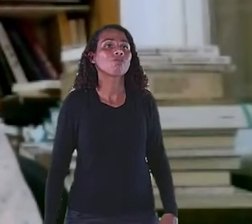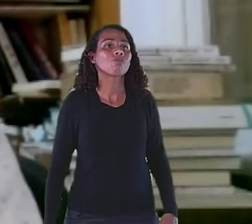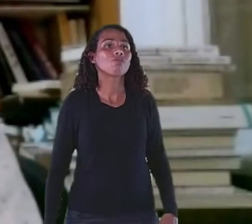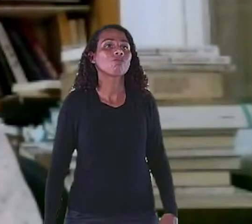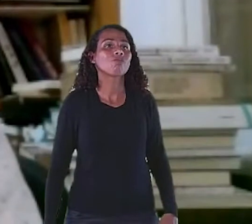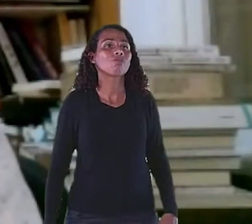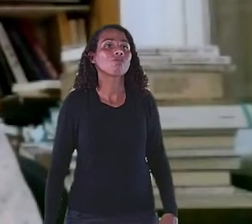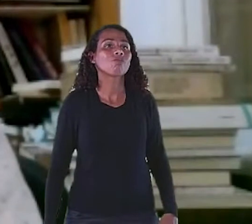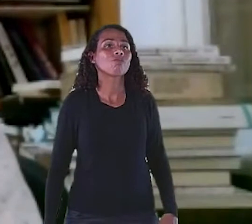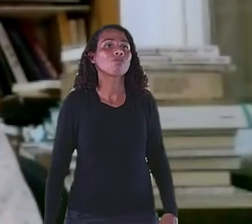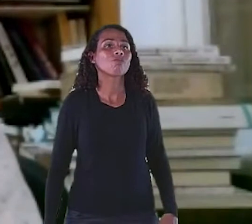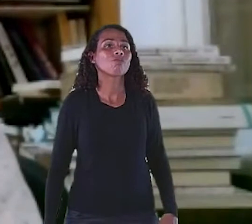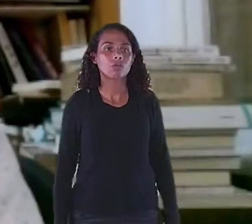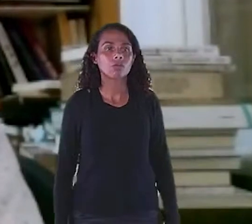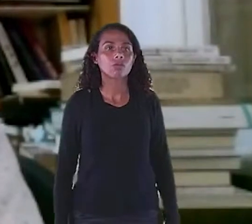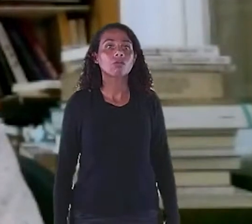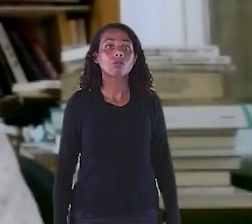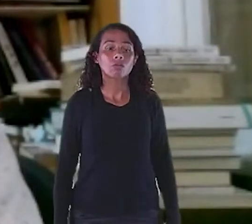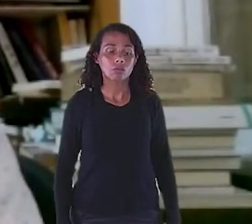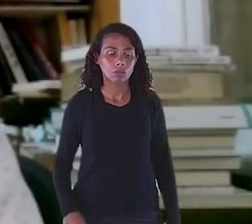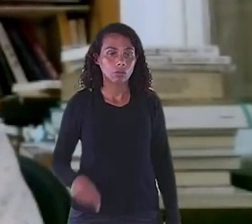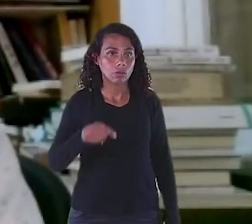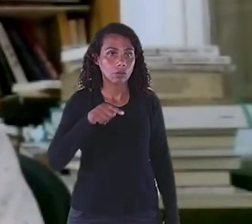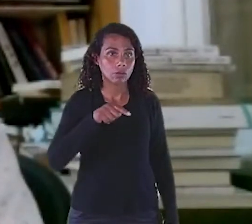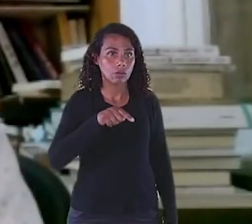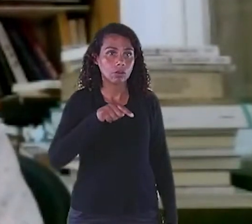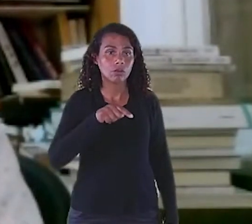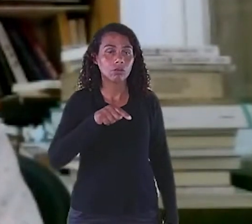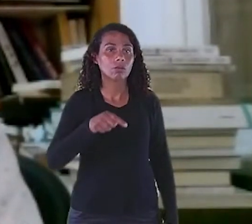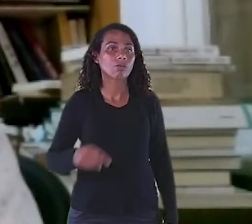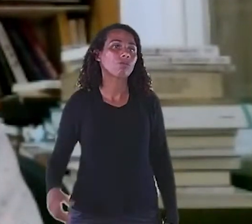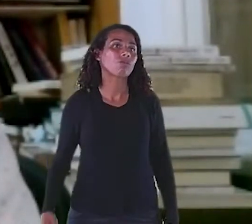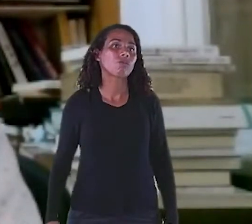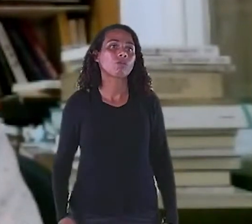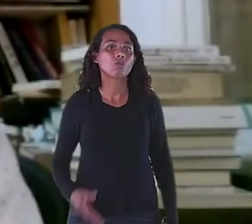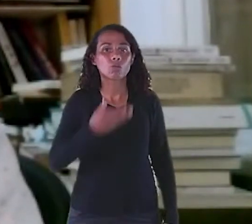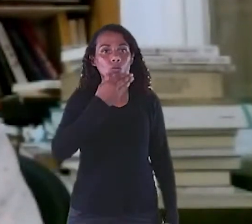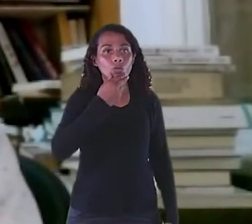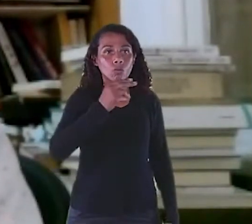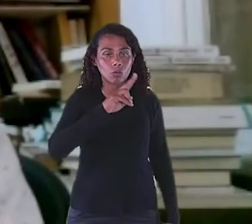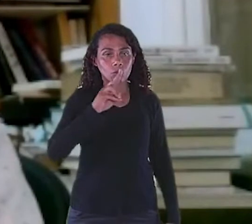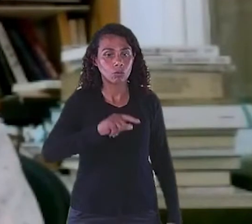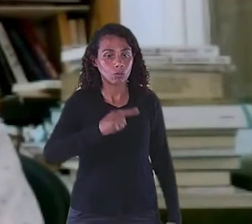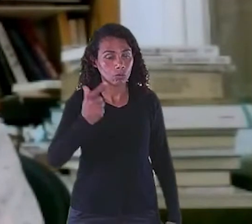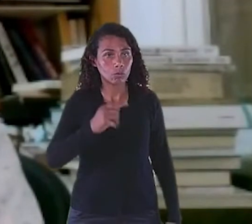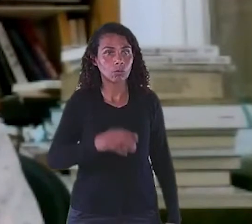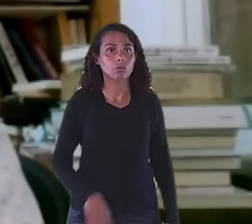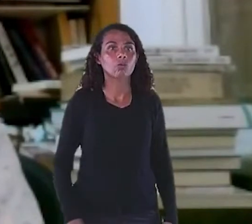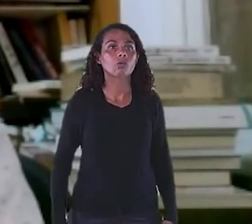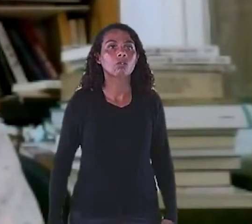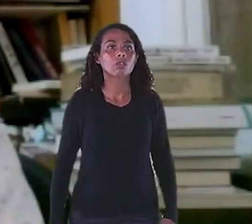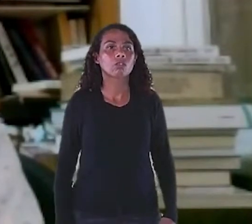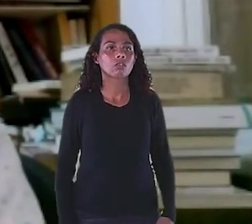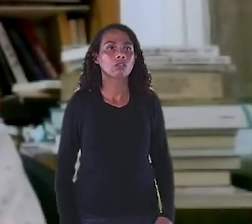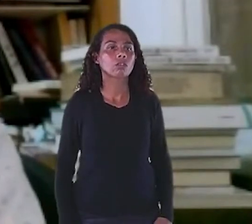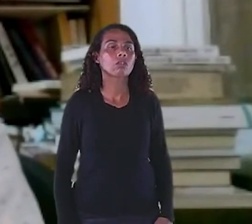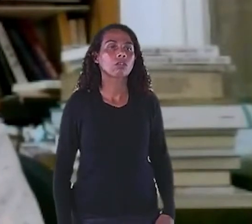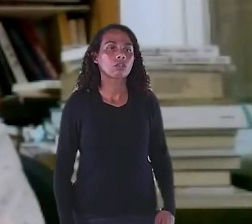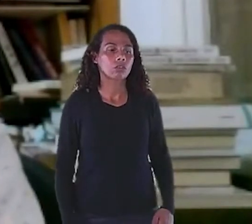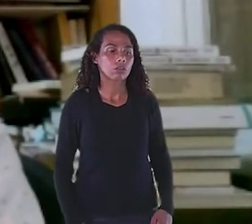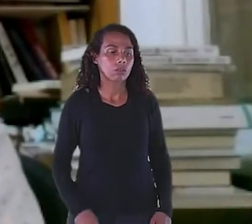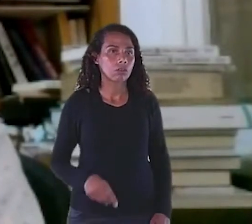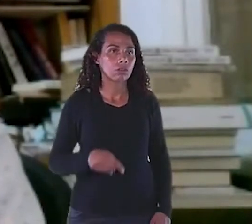obra. Gozado, ele não tinha, gozado não, trágico, ele não tinha, por problemas de deficiência